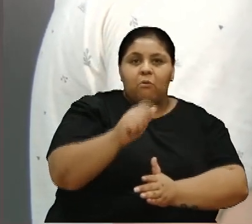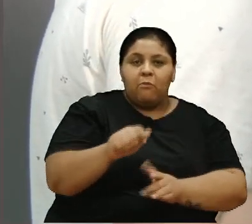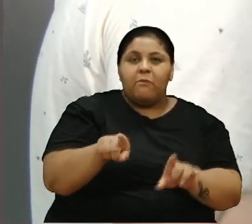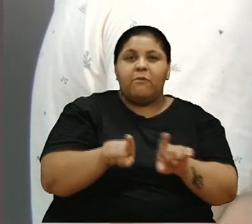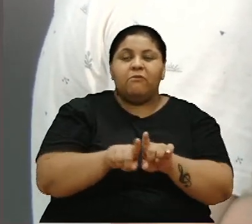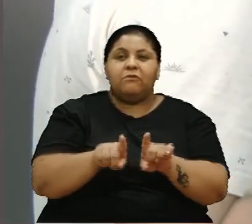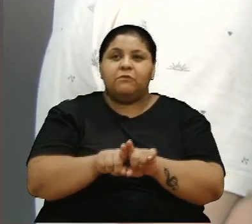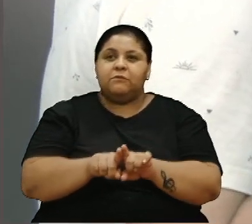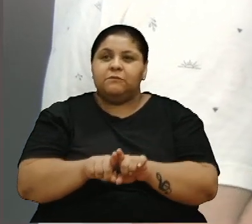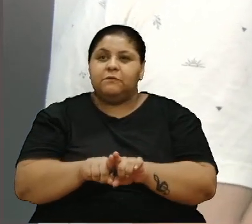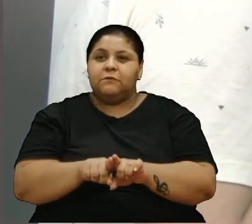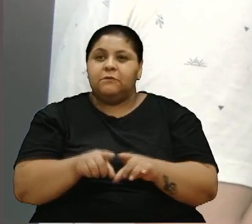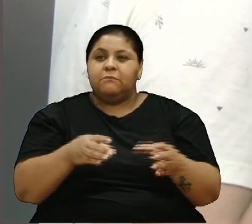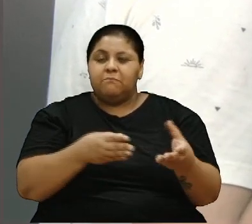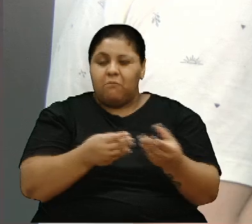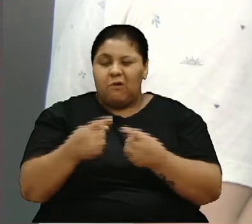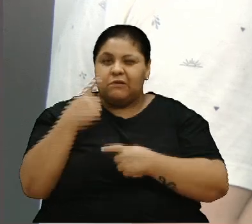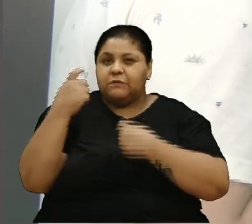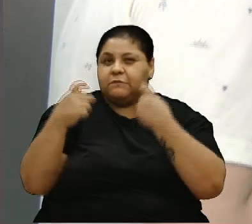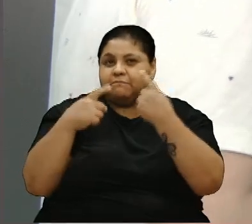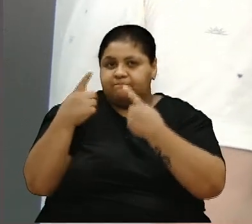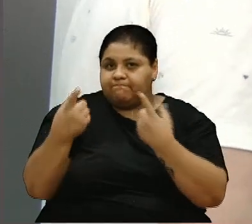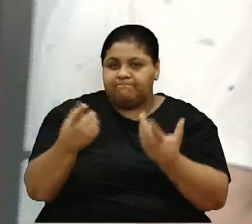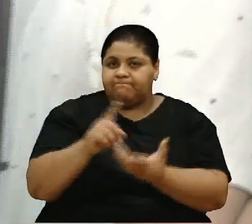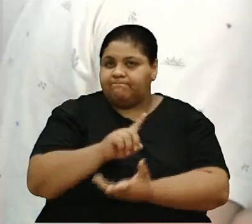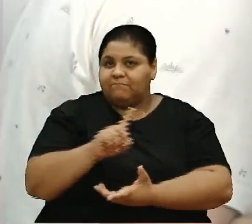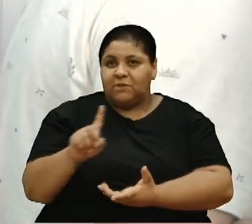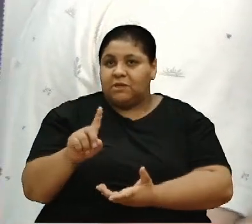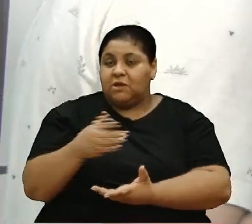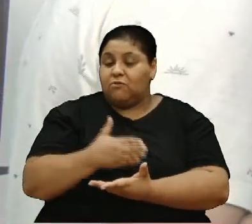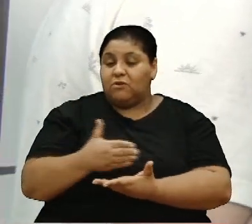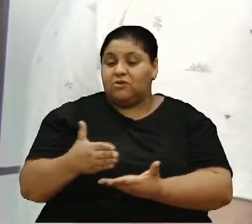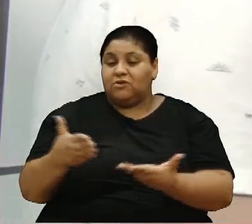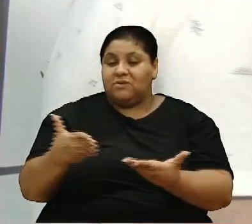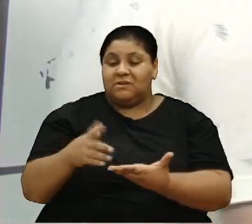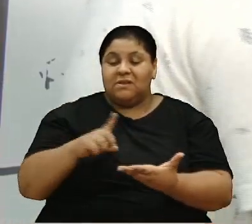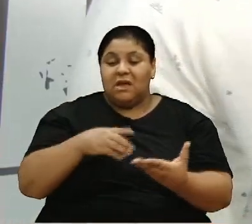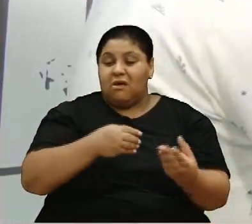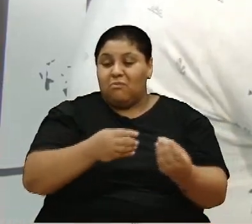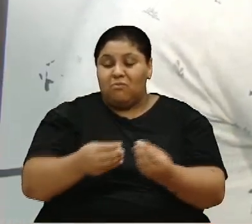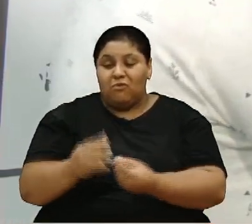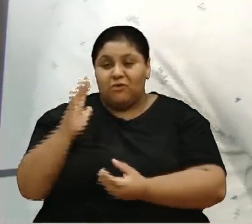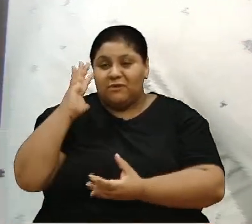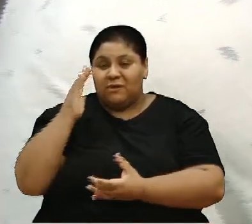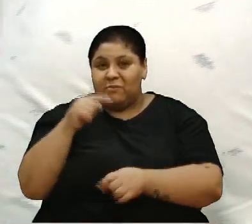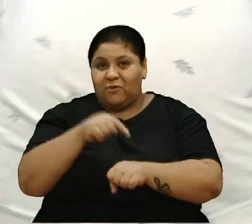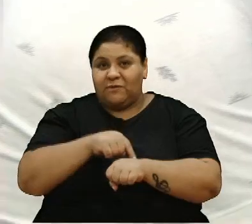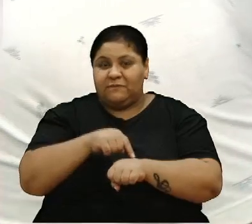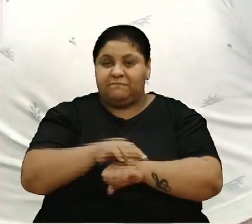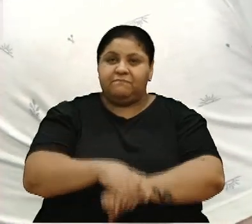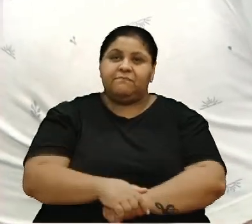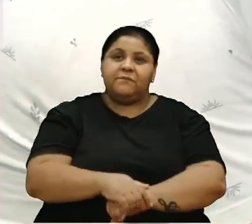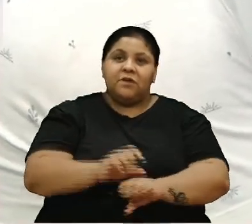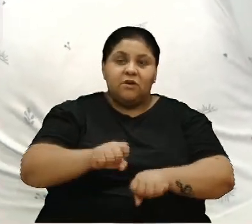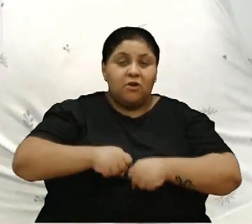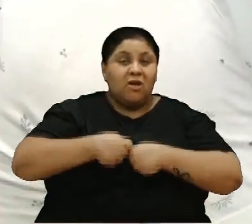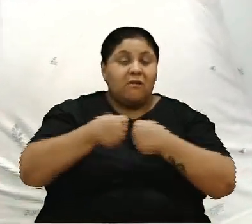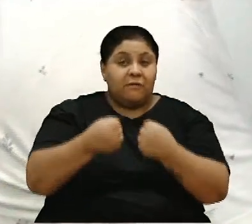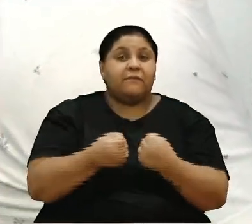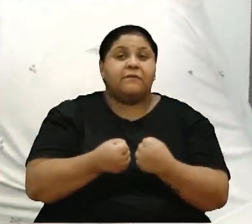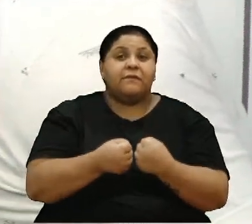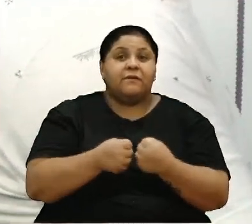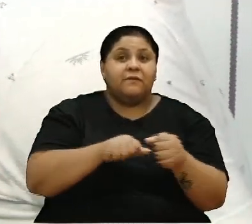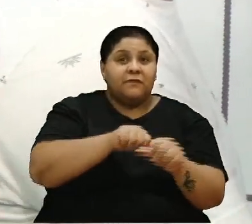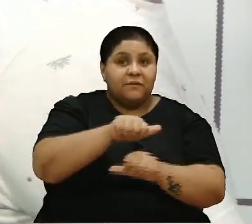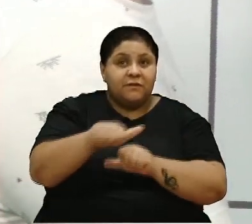uma questão bastante preocupante e que não é de agora, já vem há anos na nossa cidade. Com certeza. O que eu defendi foi uma